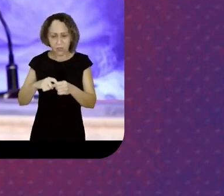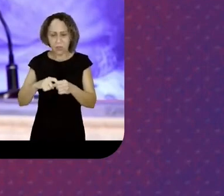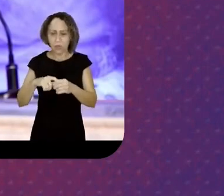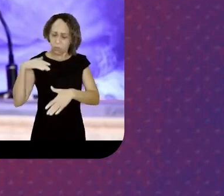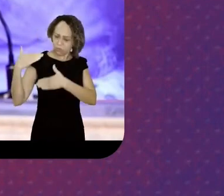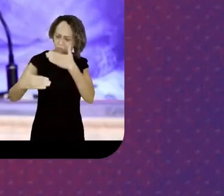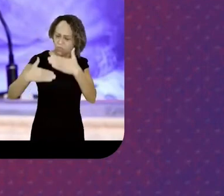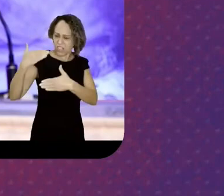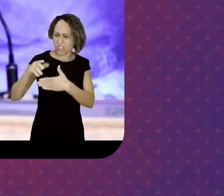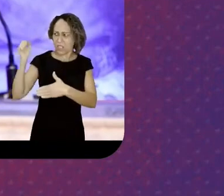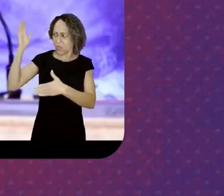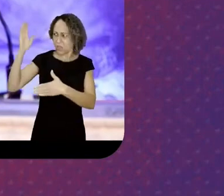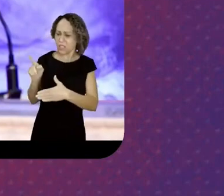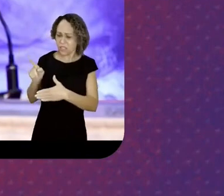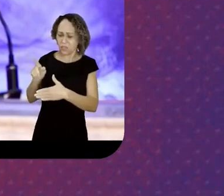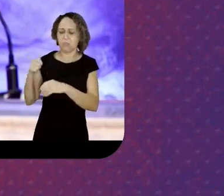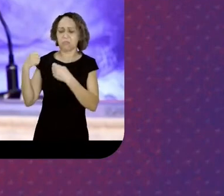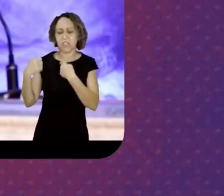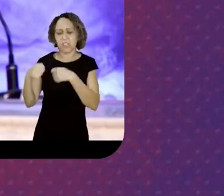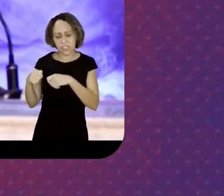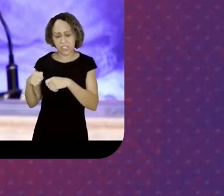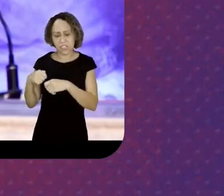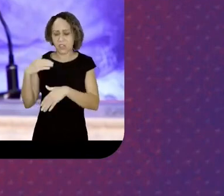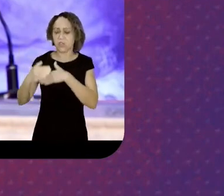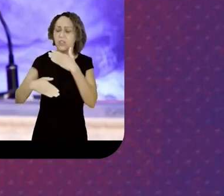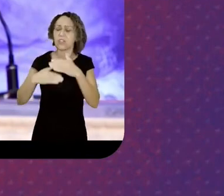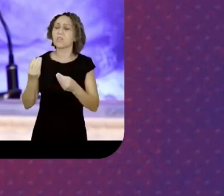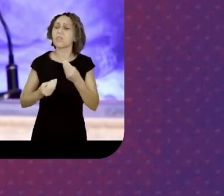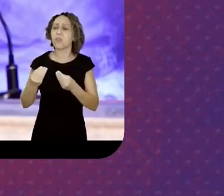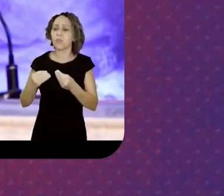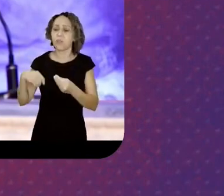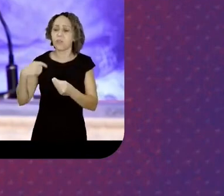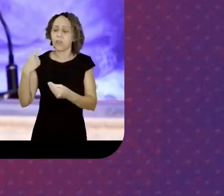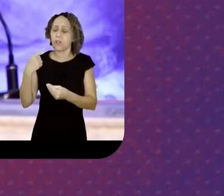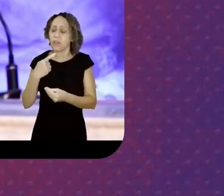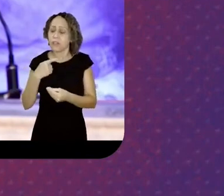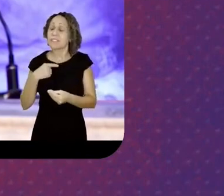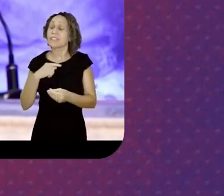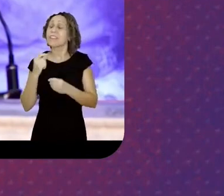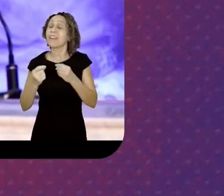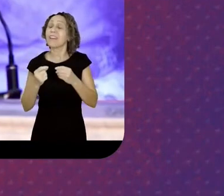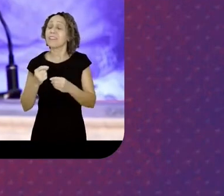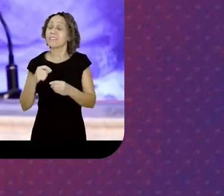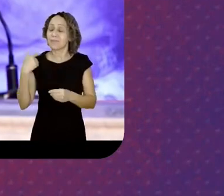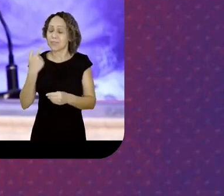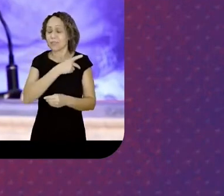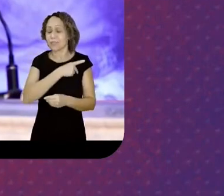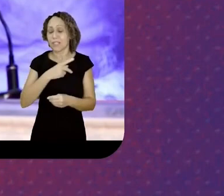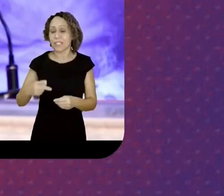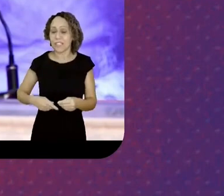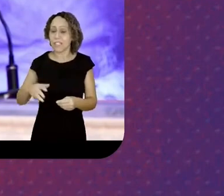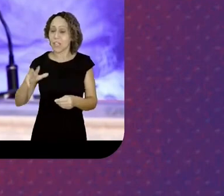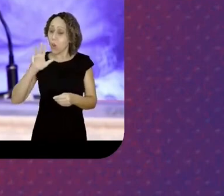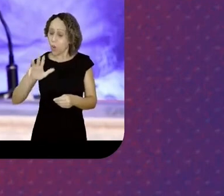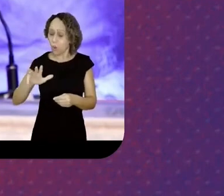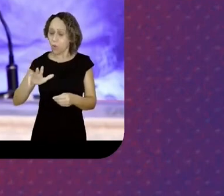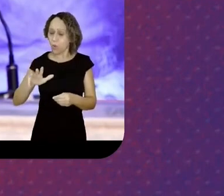muito obrigada, e aproveito a oportunidade para entregar para o senhor o nosso plano de lutas.